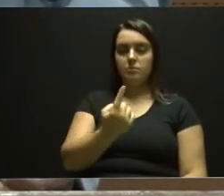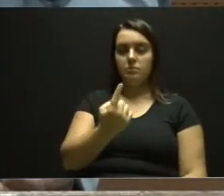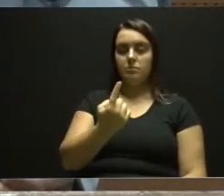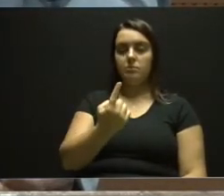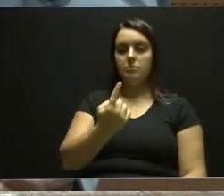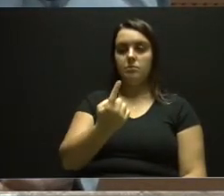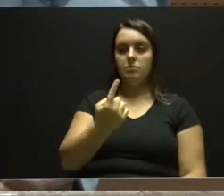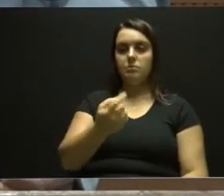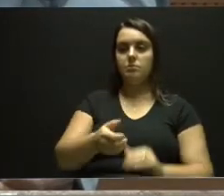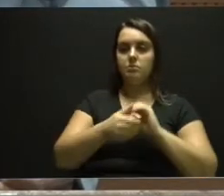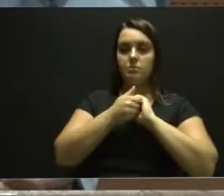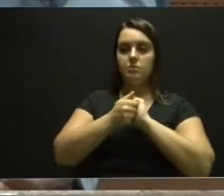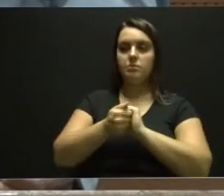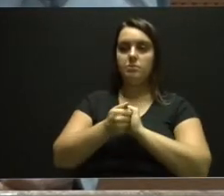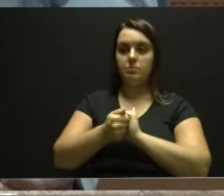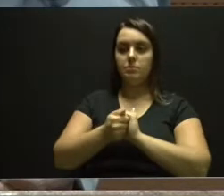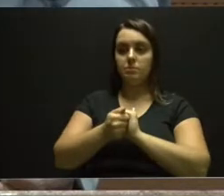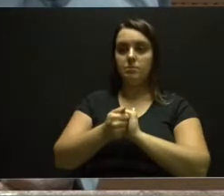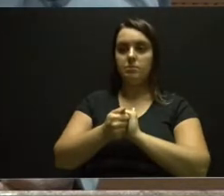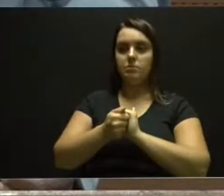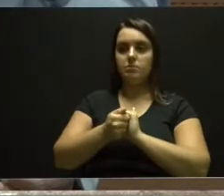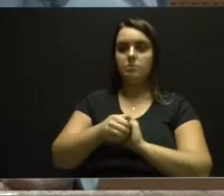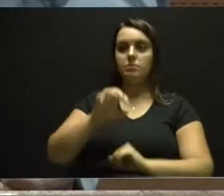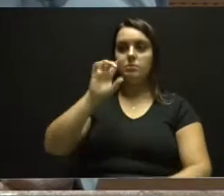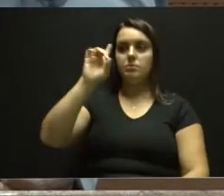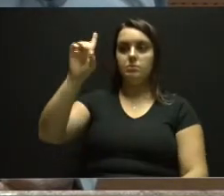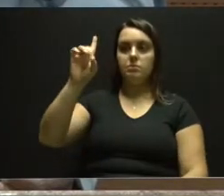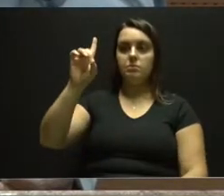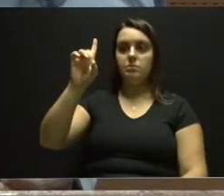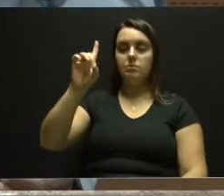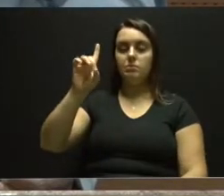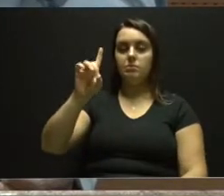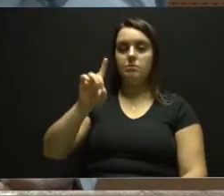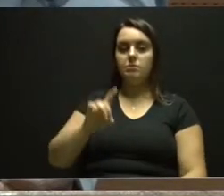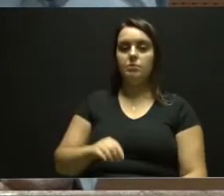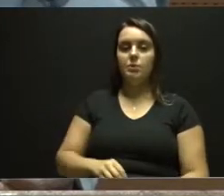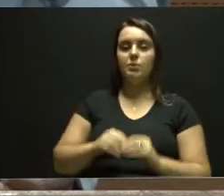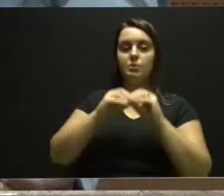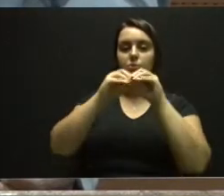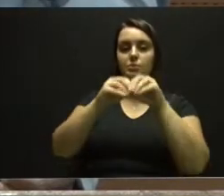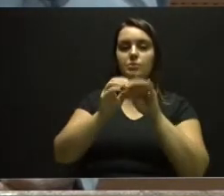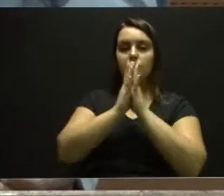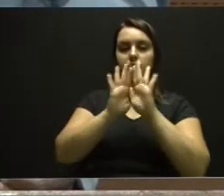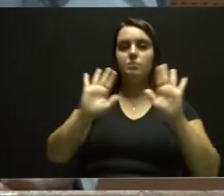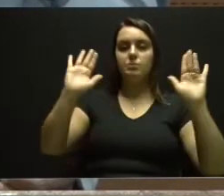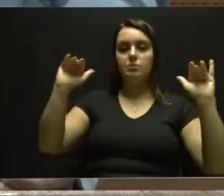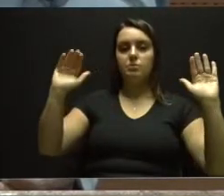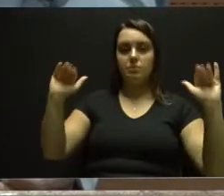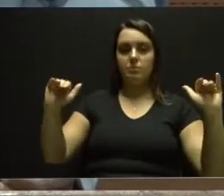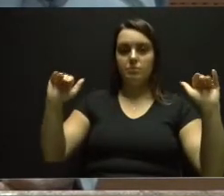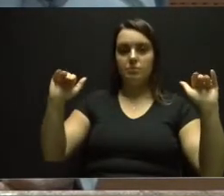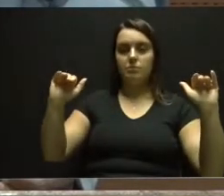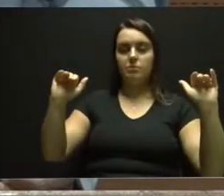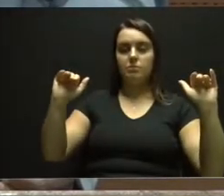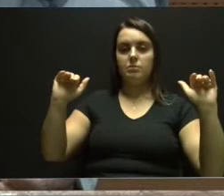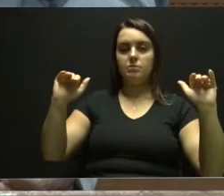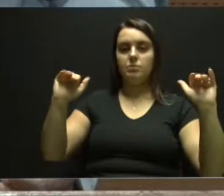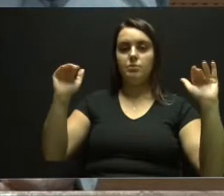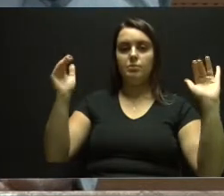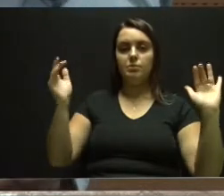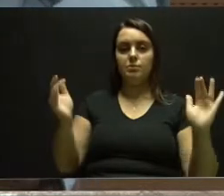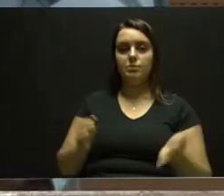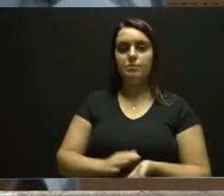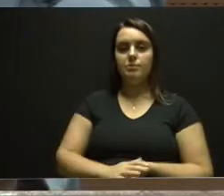a casa de deus a campo seis anos aqui que vocês façam no nosso mandato